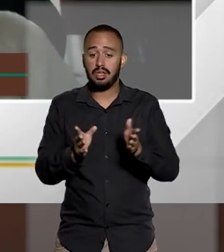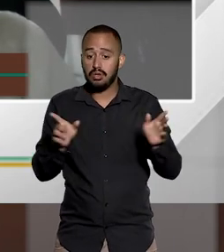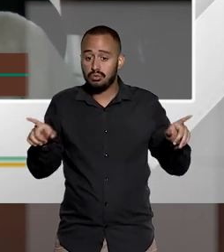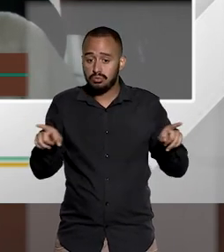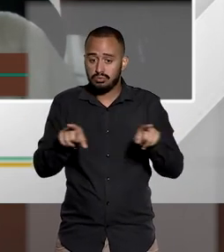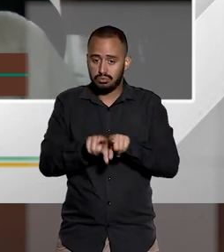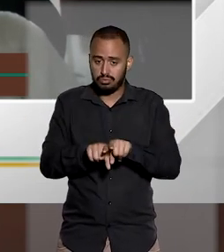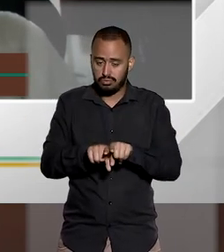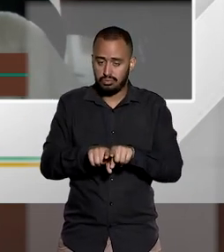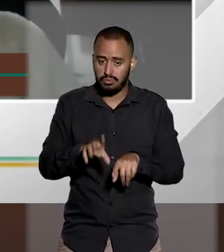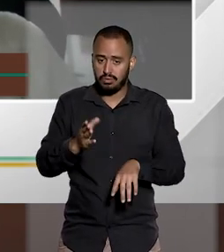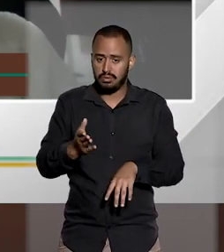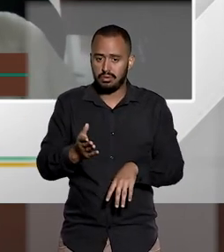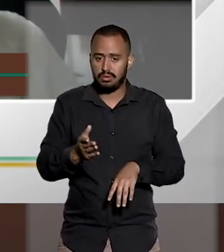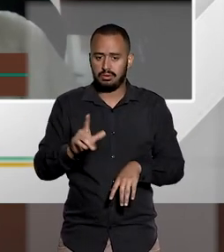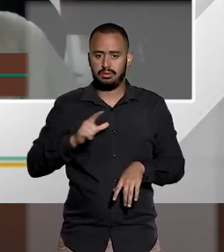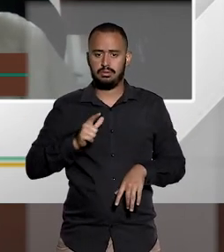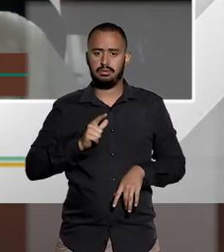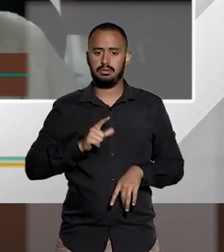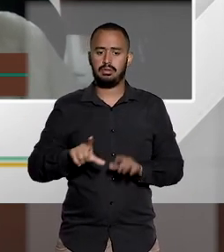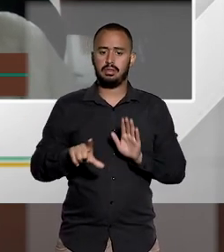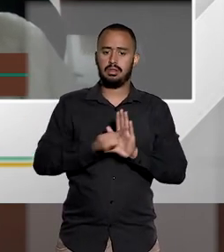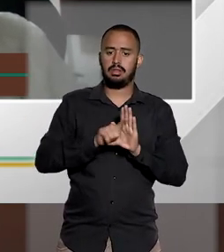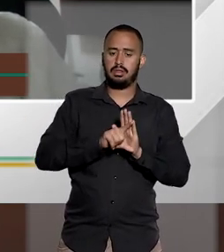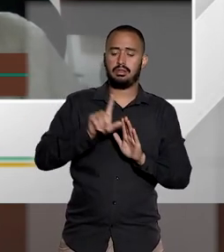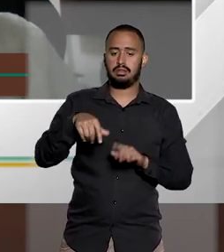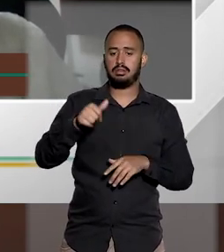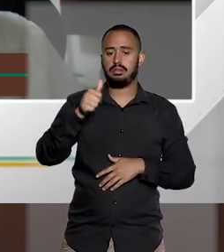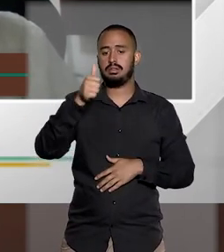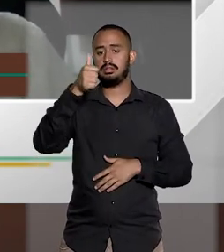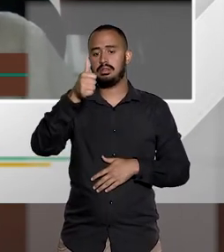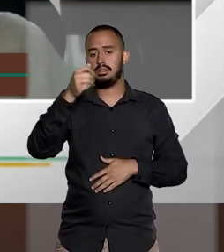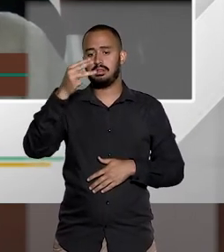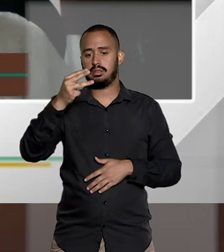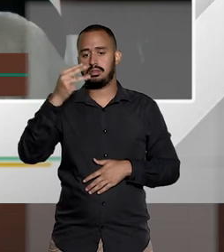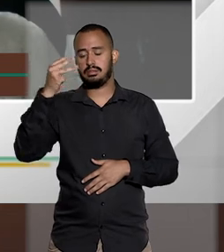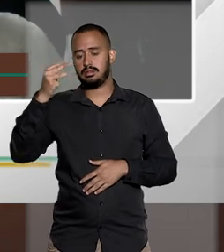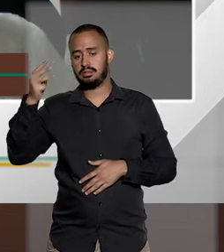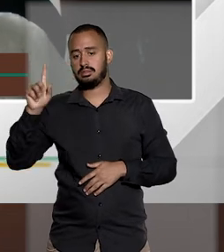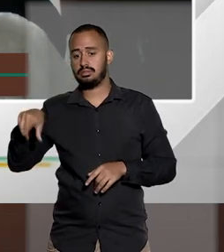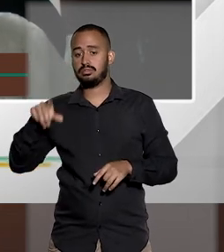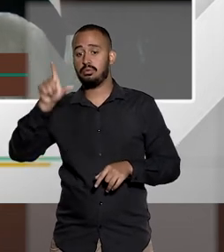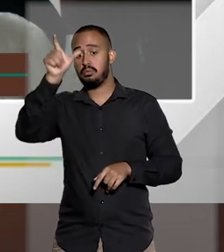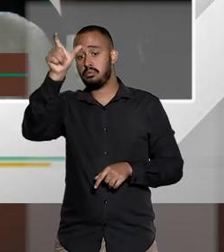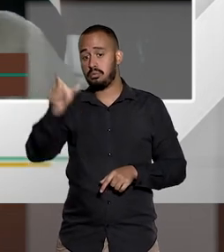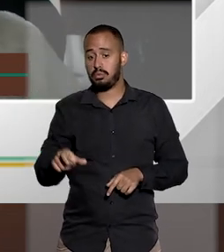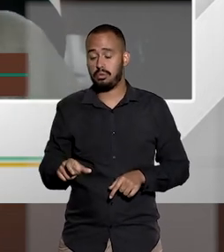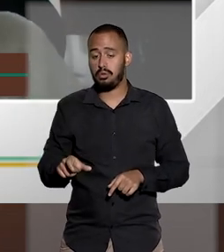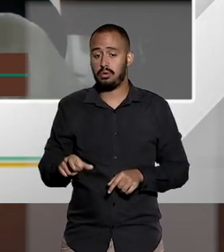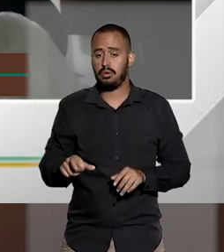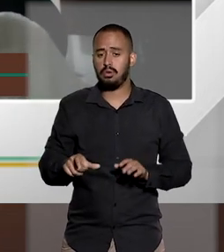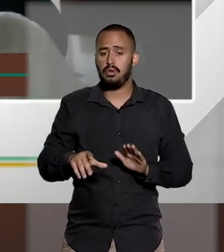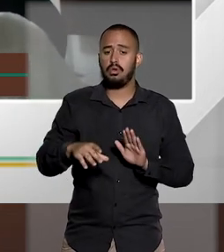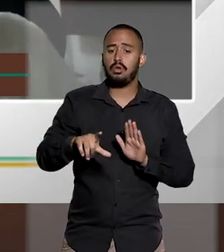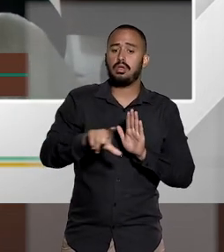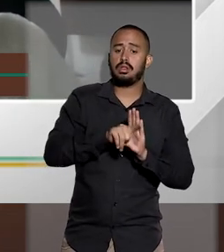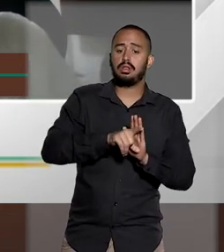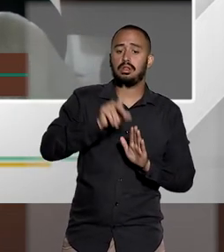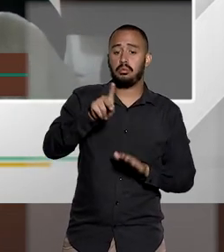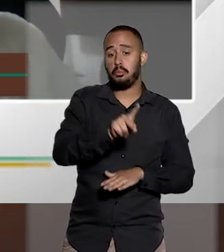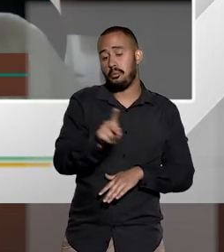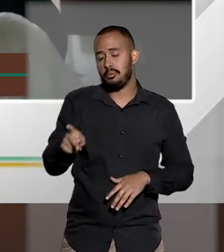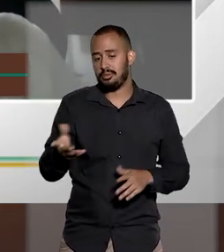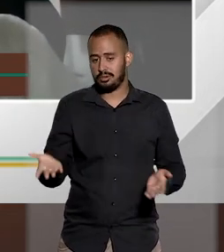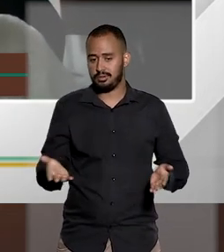aquelas normas sobre estações e contratos da Lei 13.303 são normas de direito público. Meu